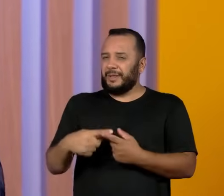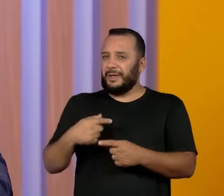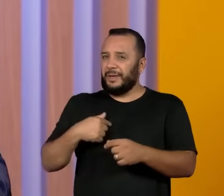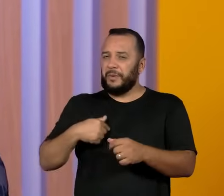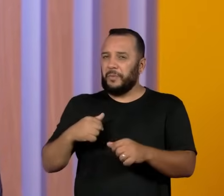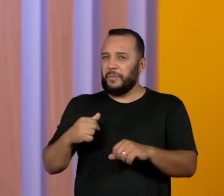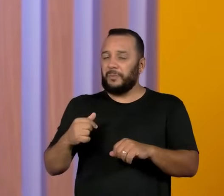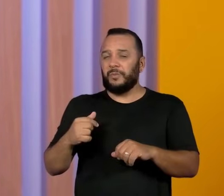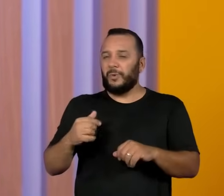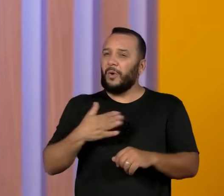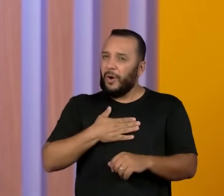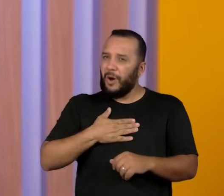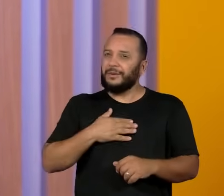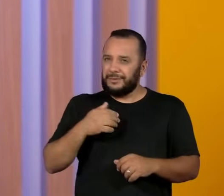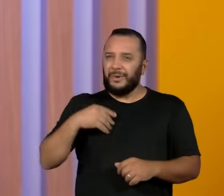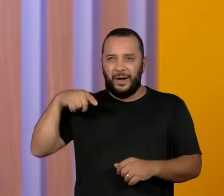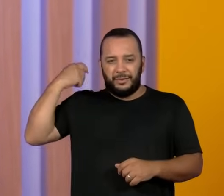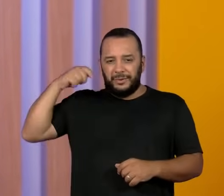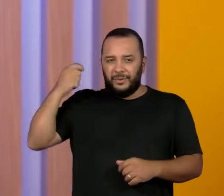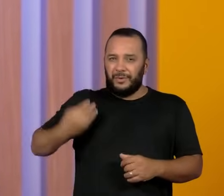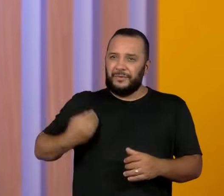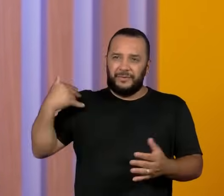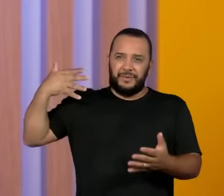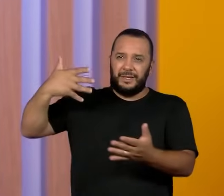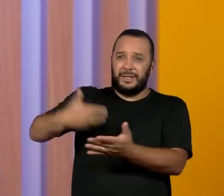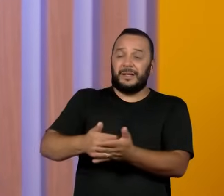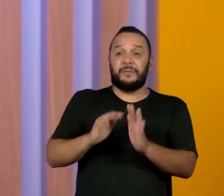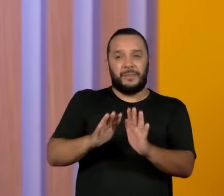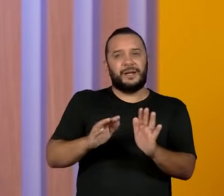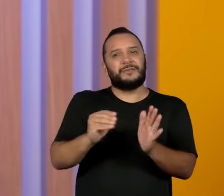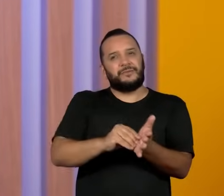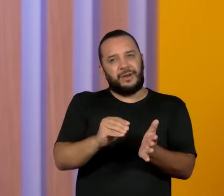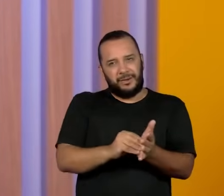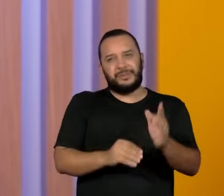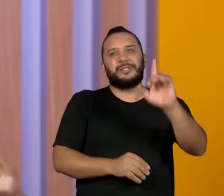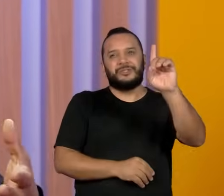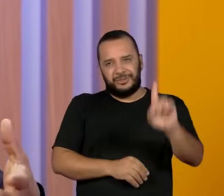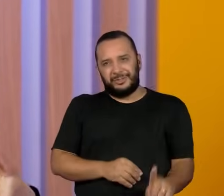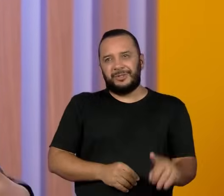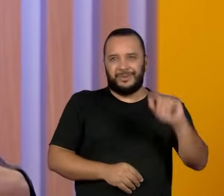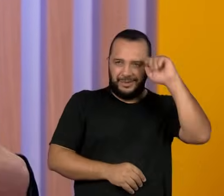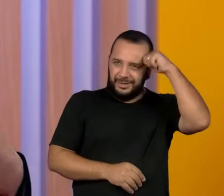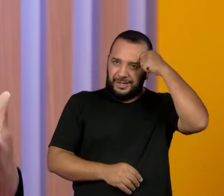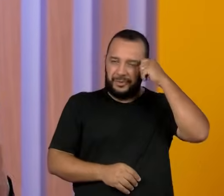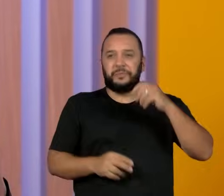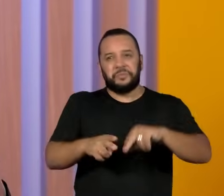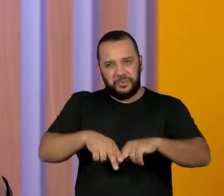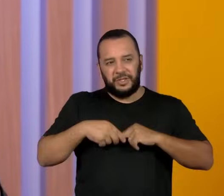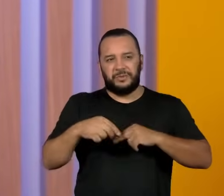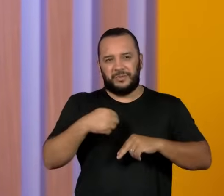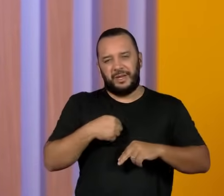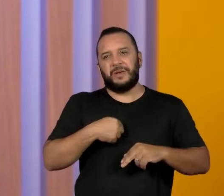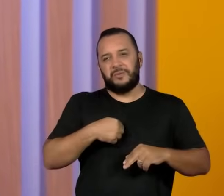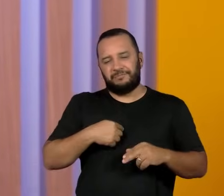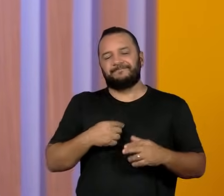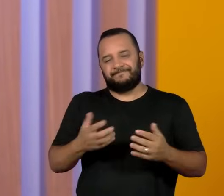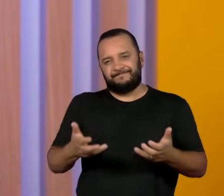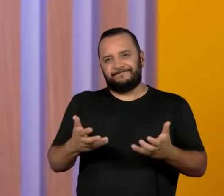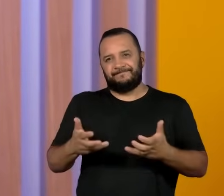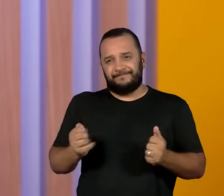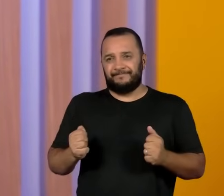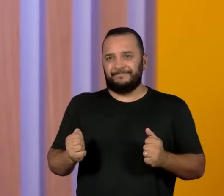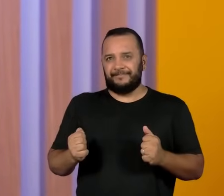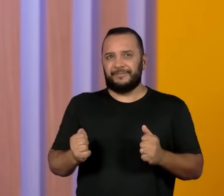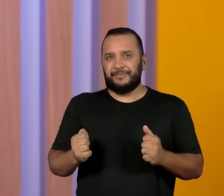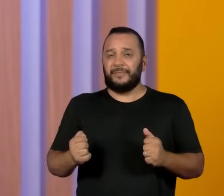muito de ser ator e é a minha vida, mas ainda pela escassez. Ainda no Brasil existe uma escassez. Então existem